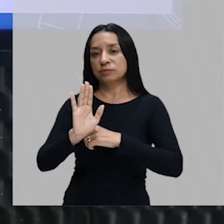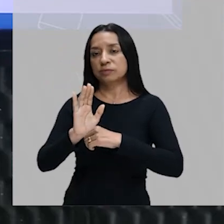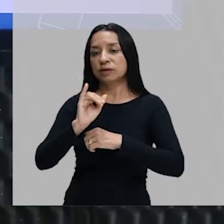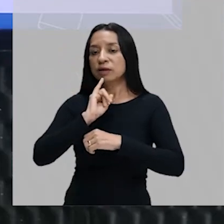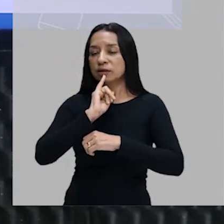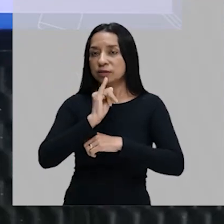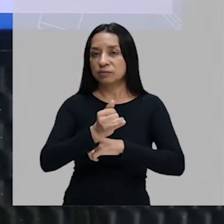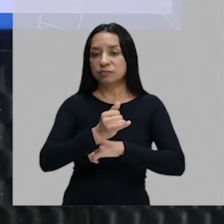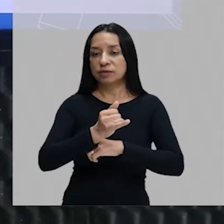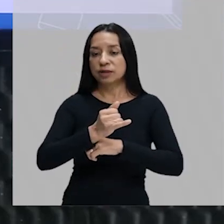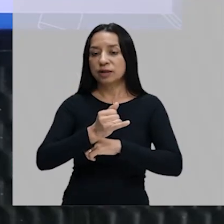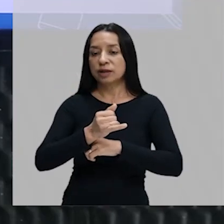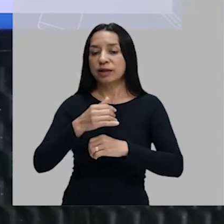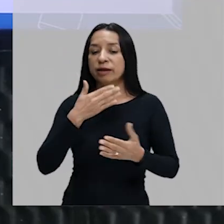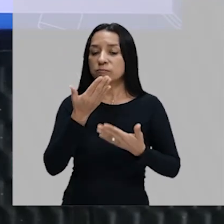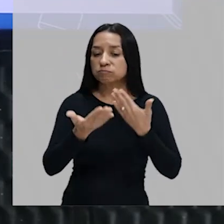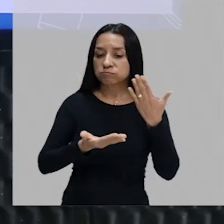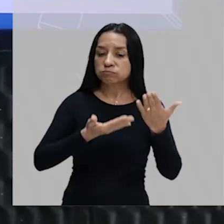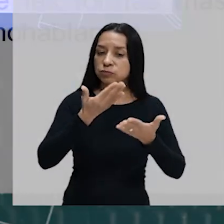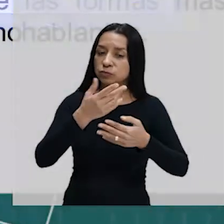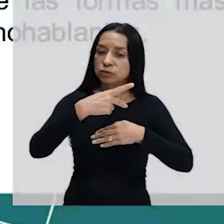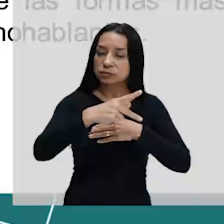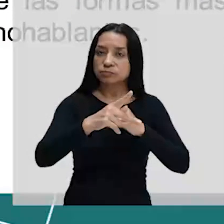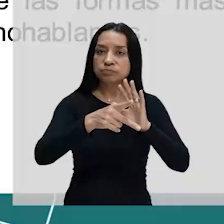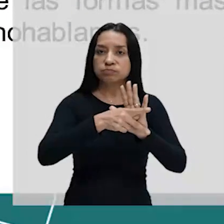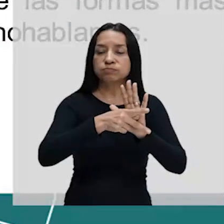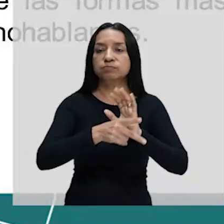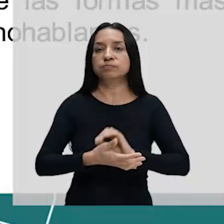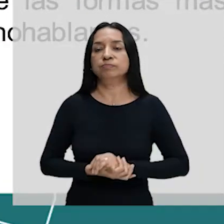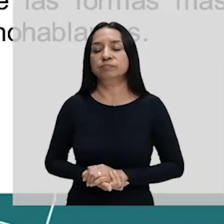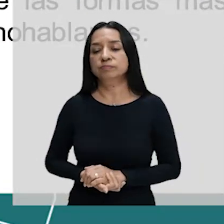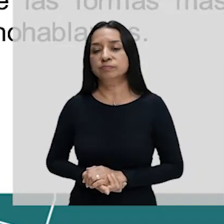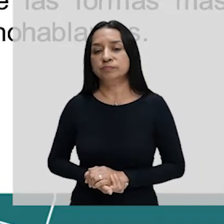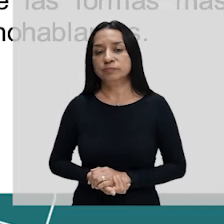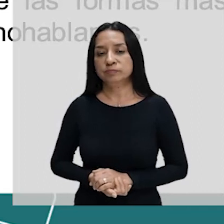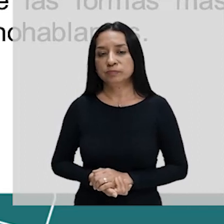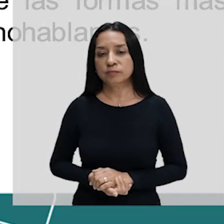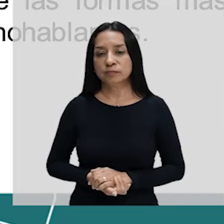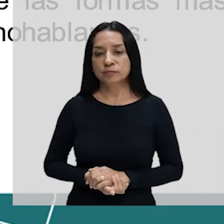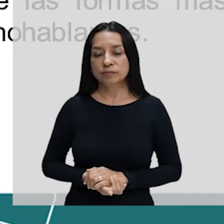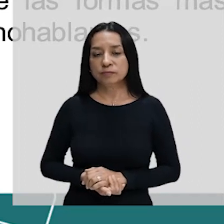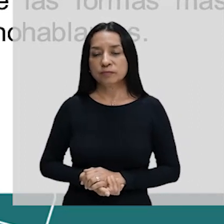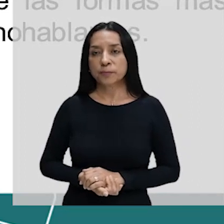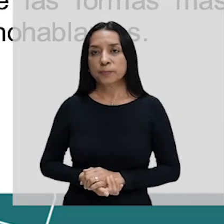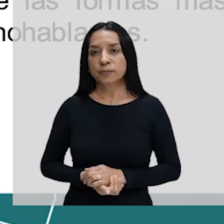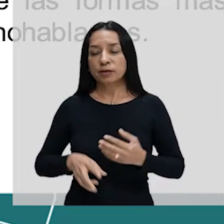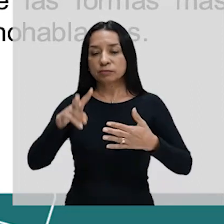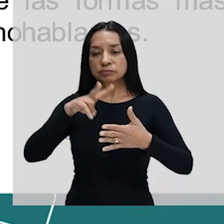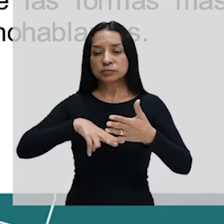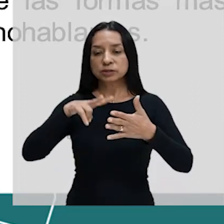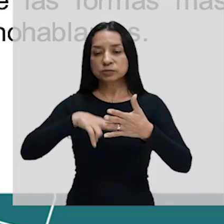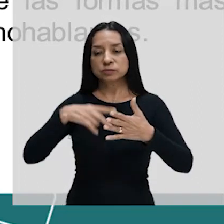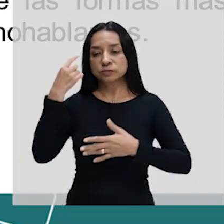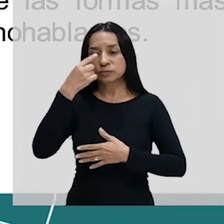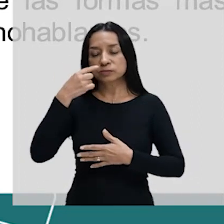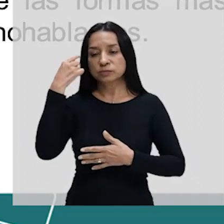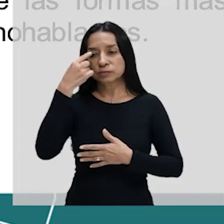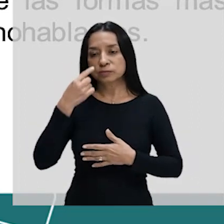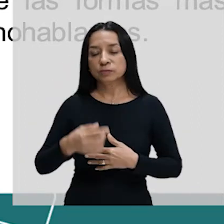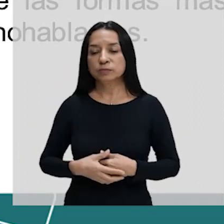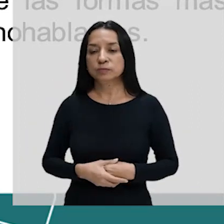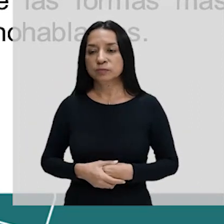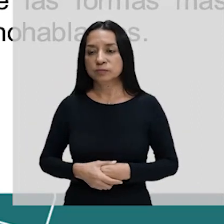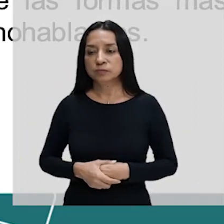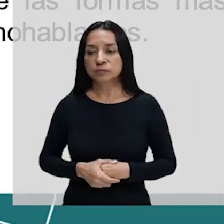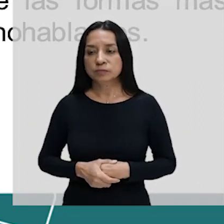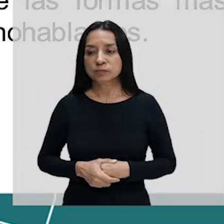cuida-te. Muito bem. Claro que la forma como nos saludamos o